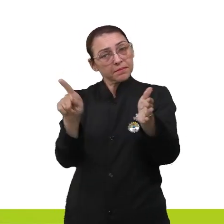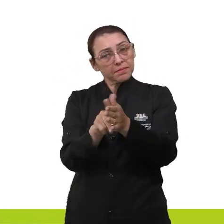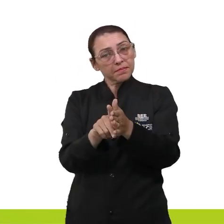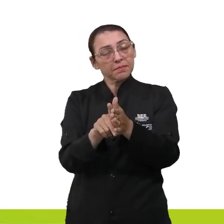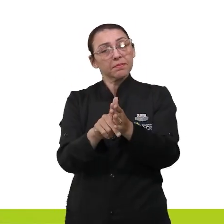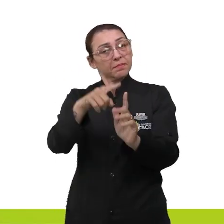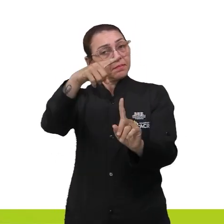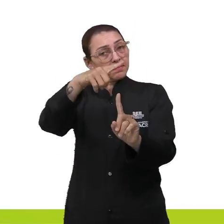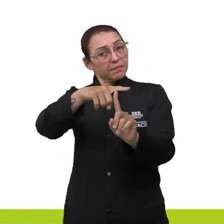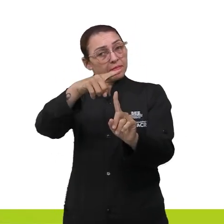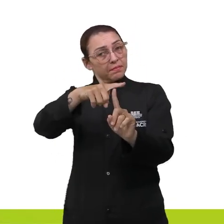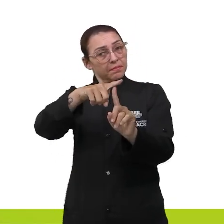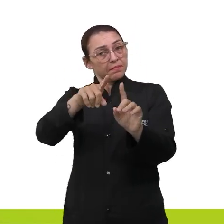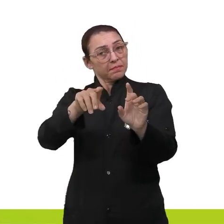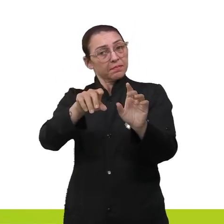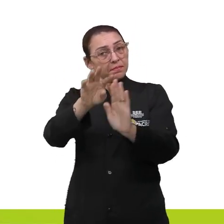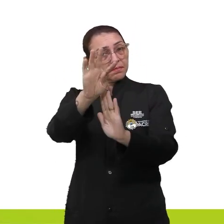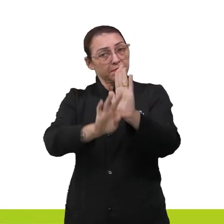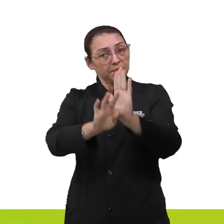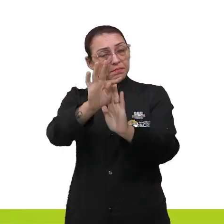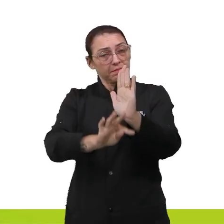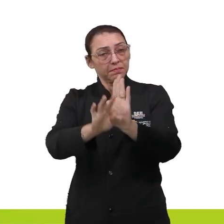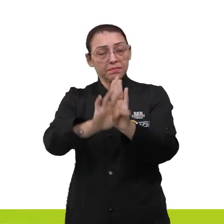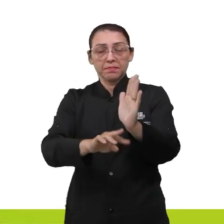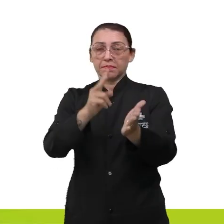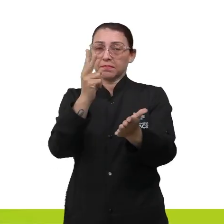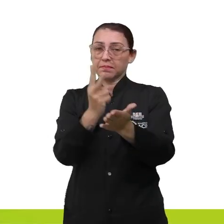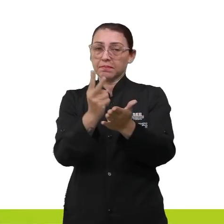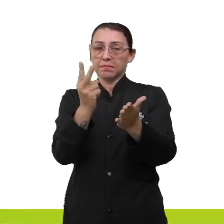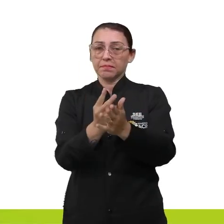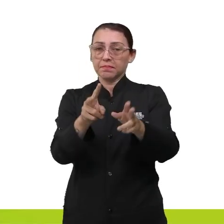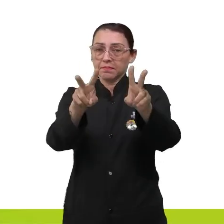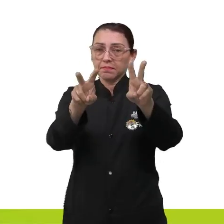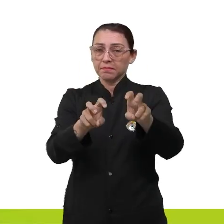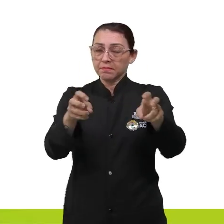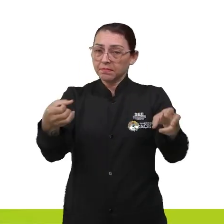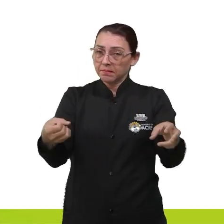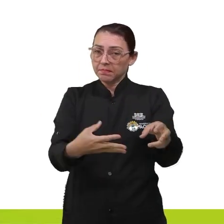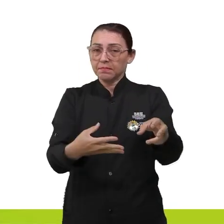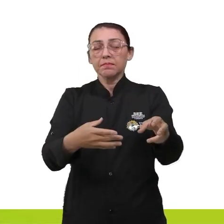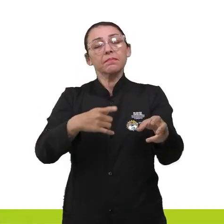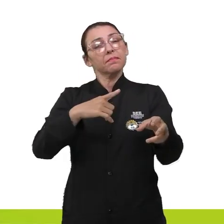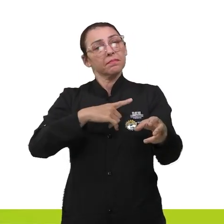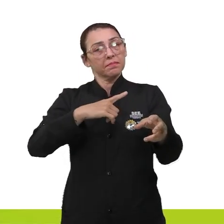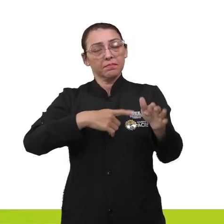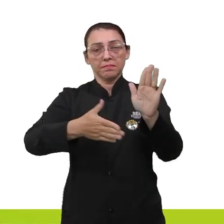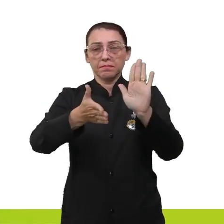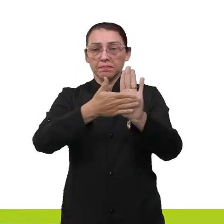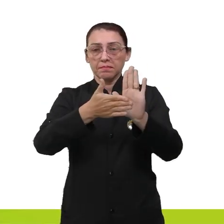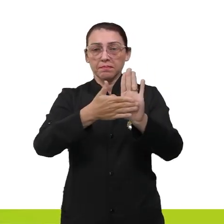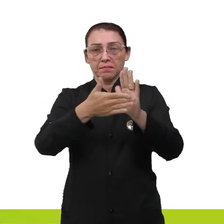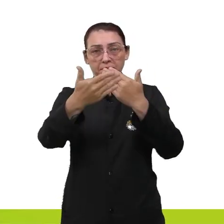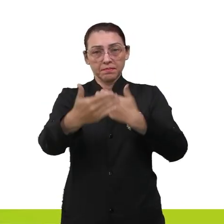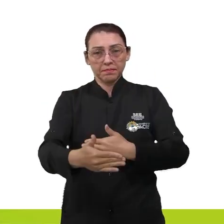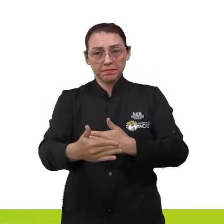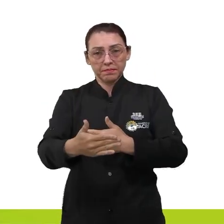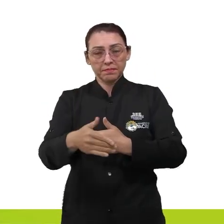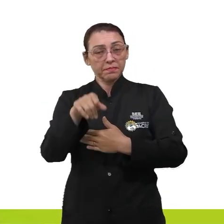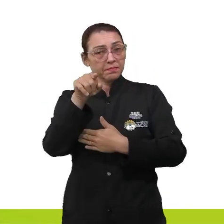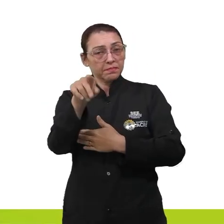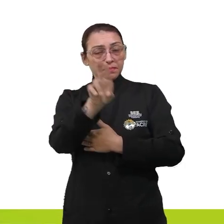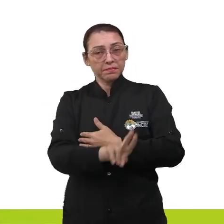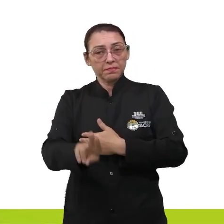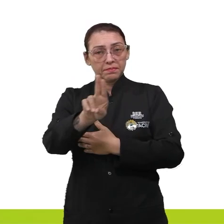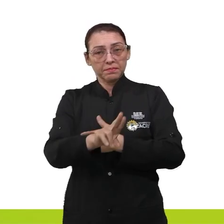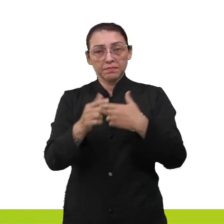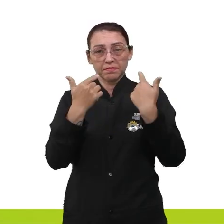da tipologia textual e é sempre sobre um tema atual que vai vir proposto na prova. Você vai usar